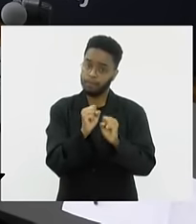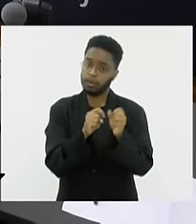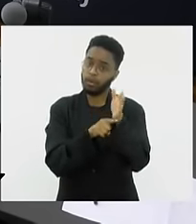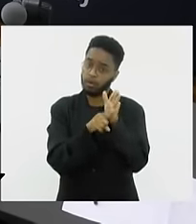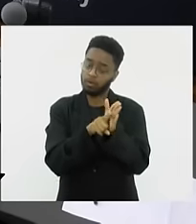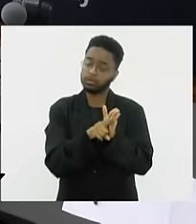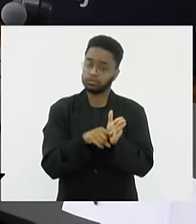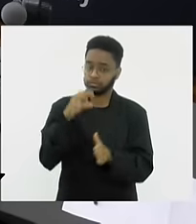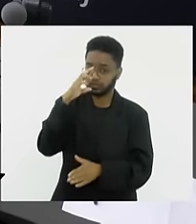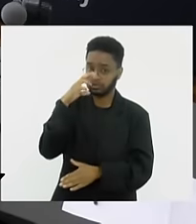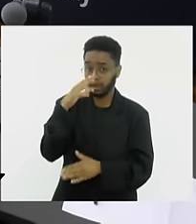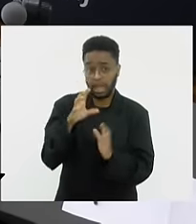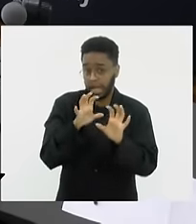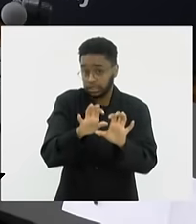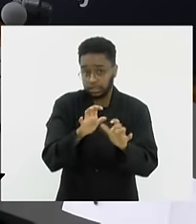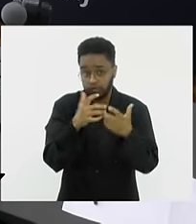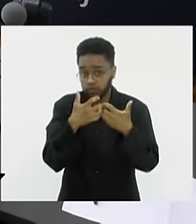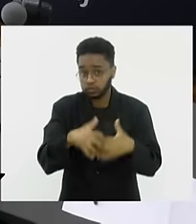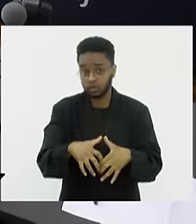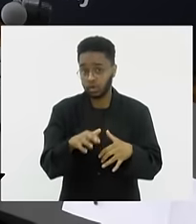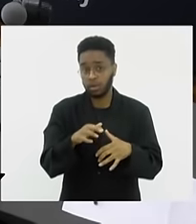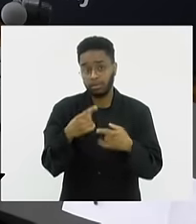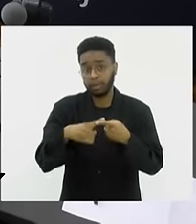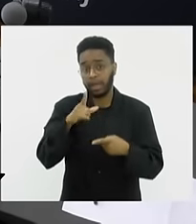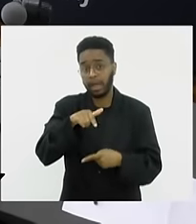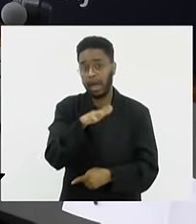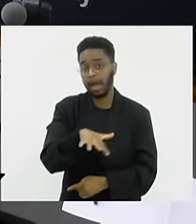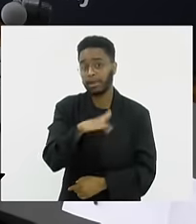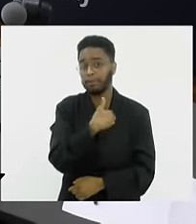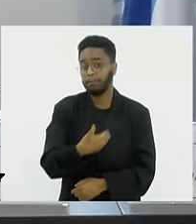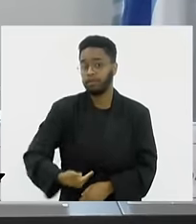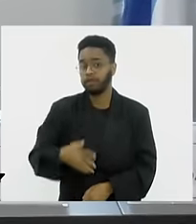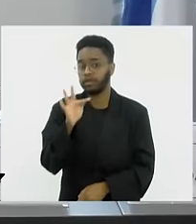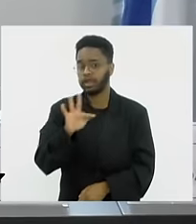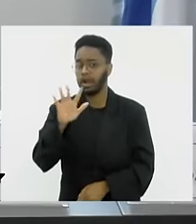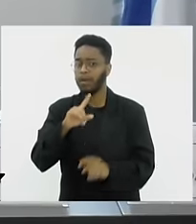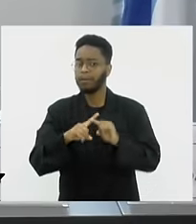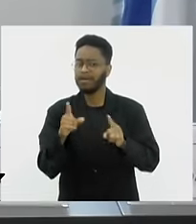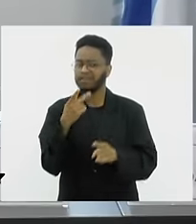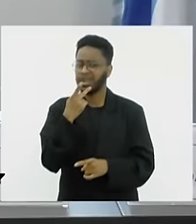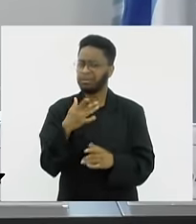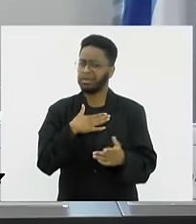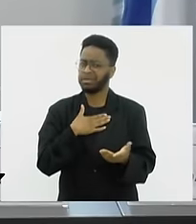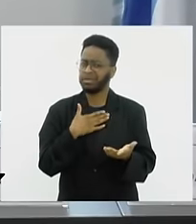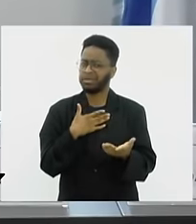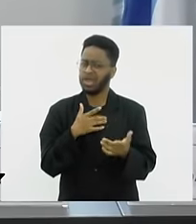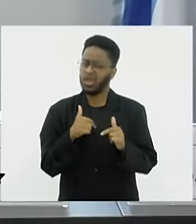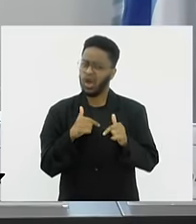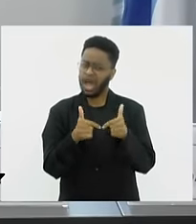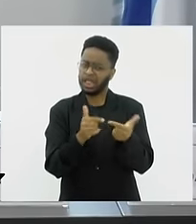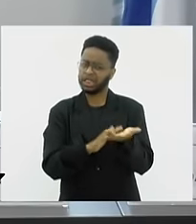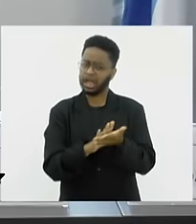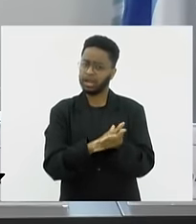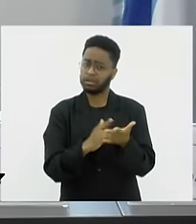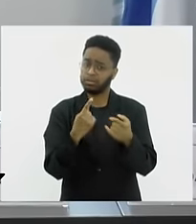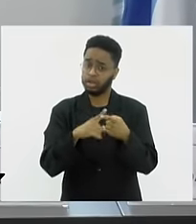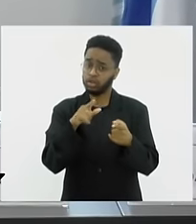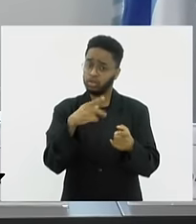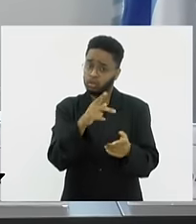da corregedoria. Assim que tem que ser. Então, o senhor é servidor público federal. Agora, o senhor chegar aqui e dizer que não interfere, o senhor não faz mais que a sua obrigação de não